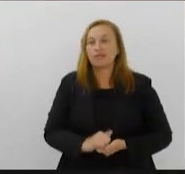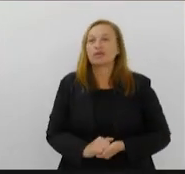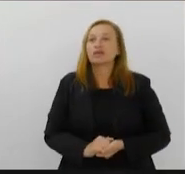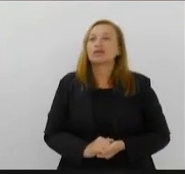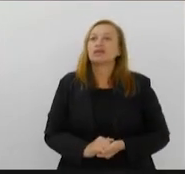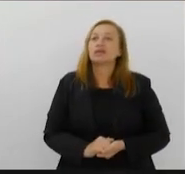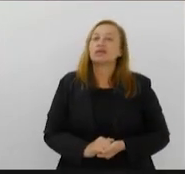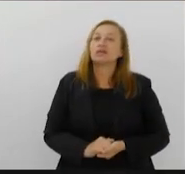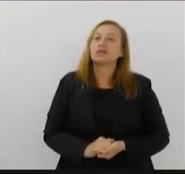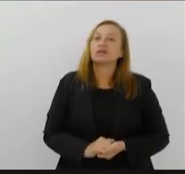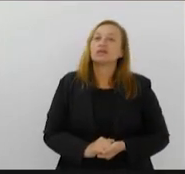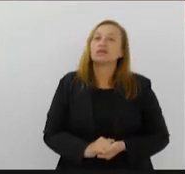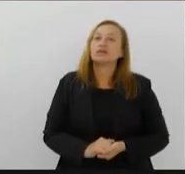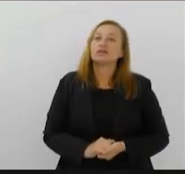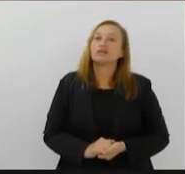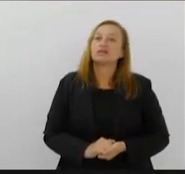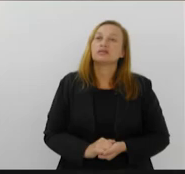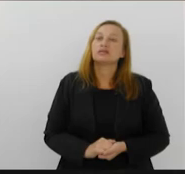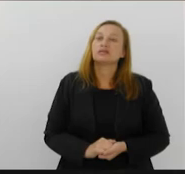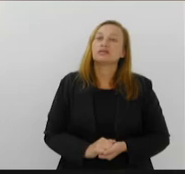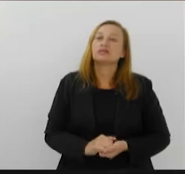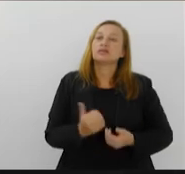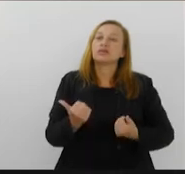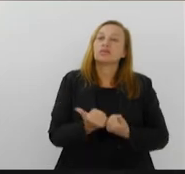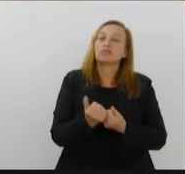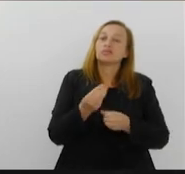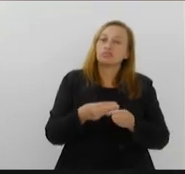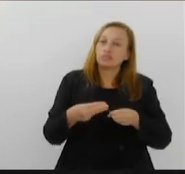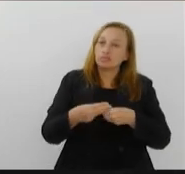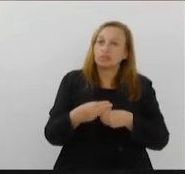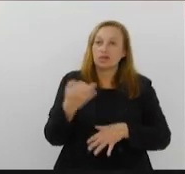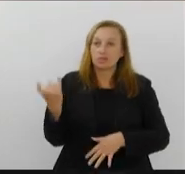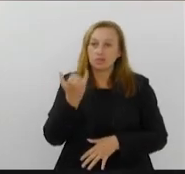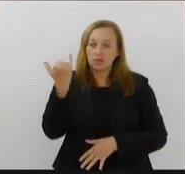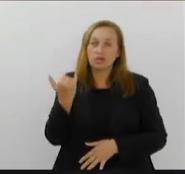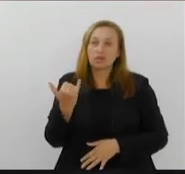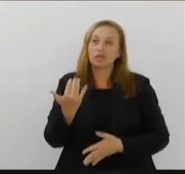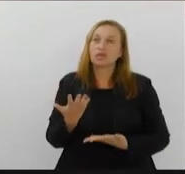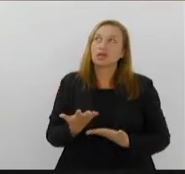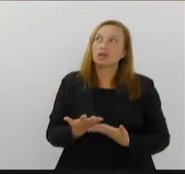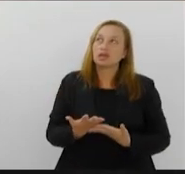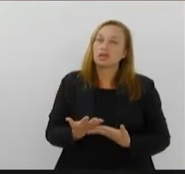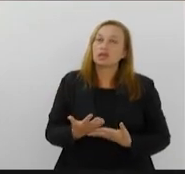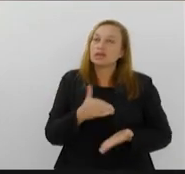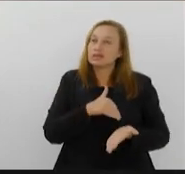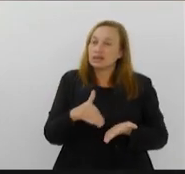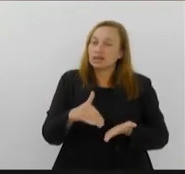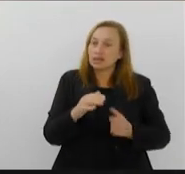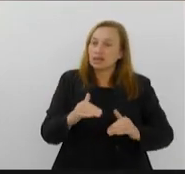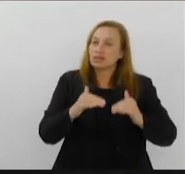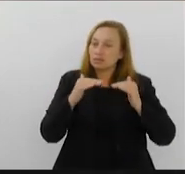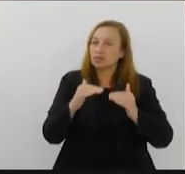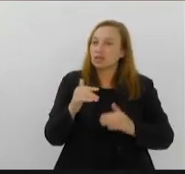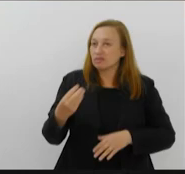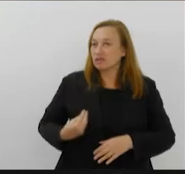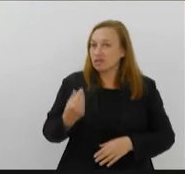ele é muito diverso mesmo, e contar com representações municipais é super importante, inclusive a subsecretária que esteve